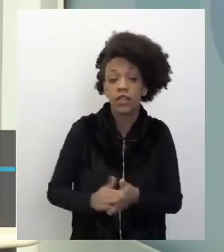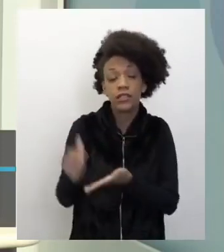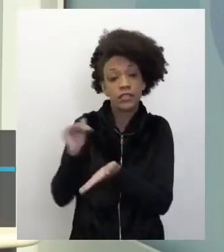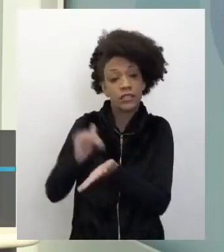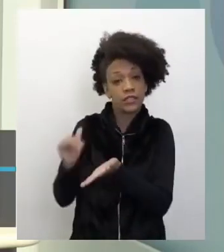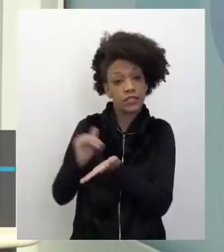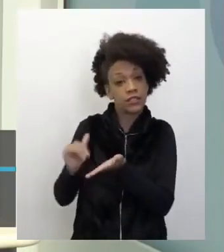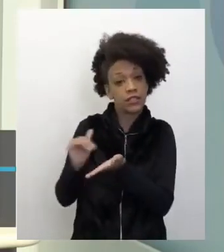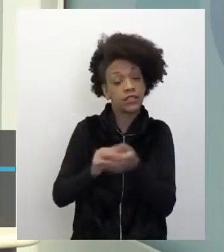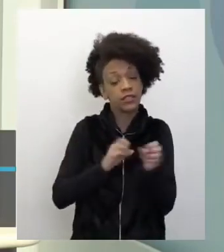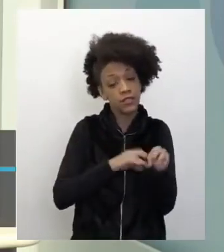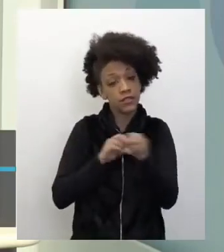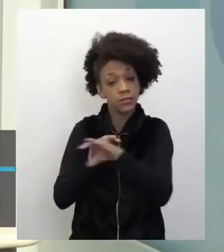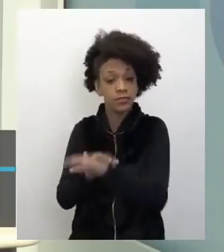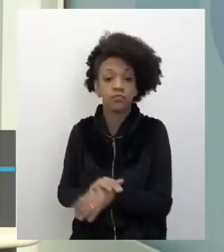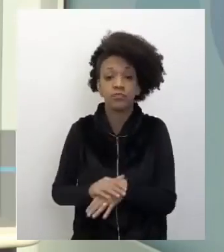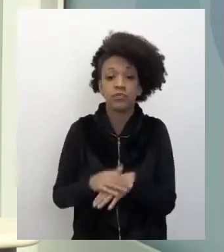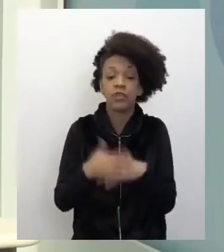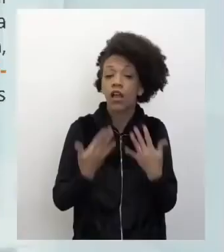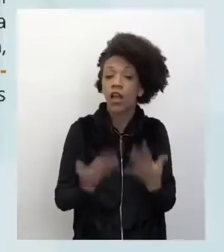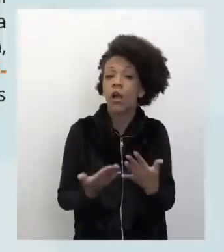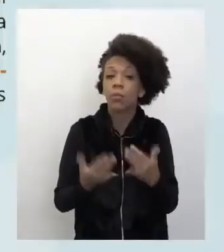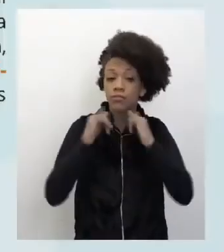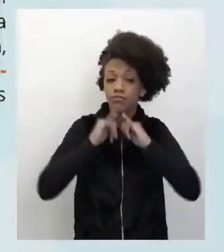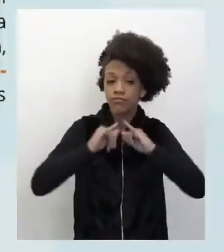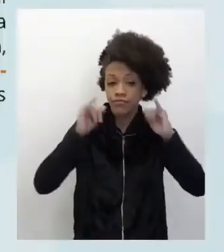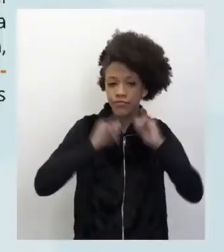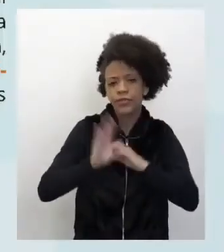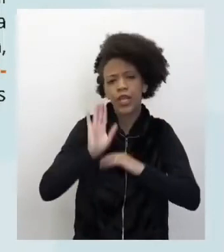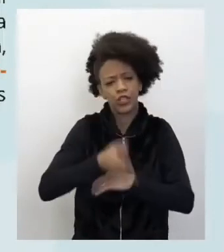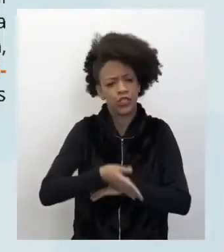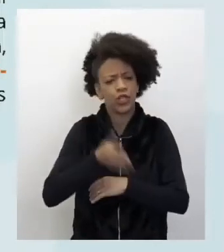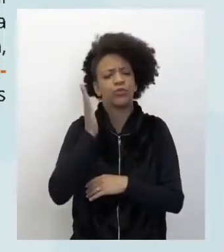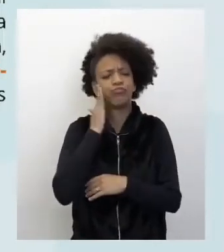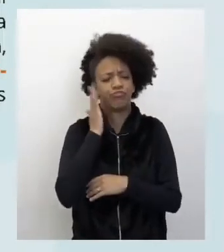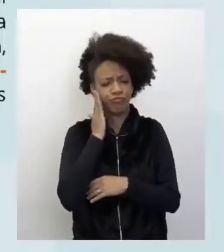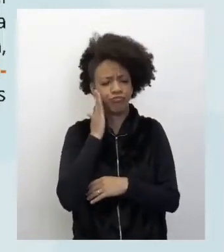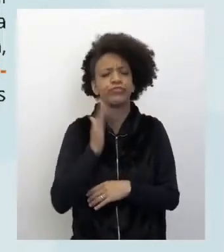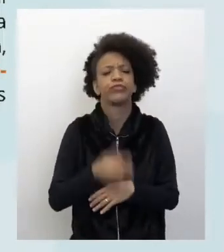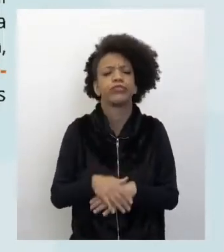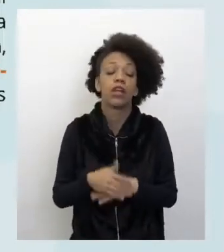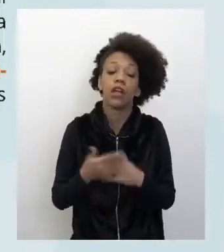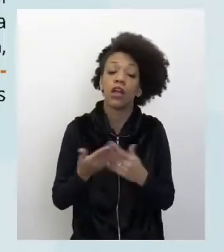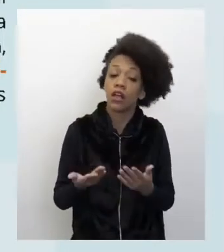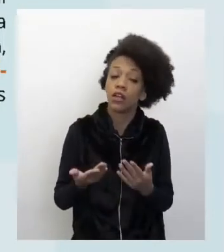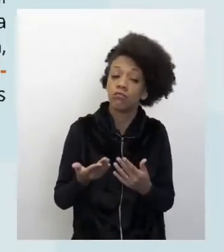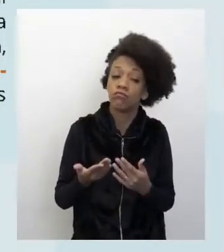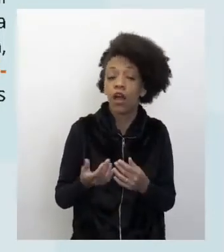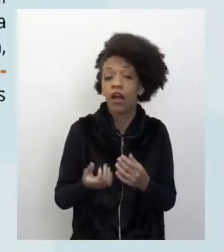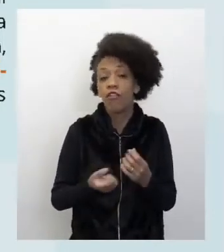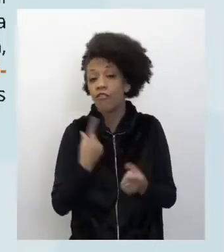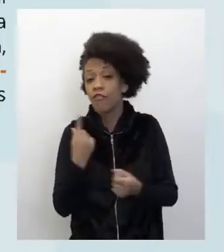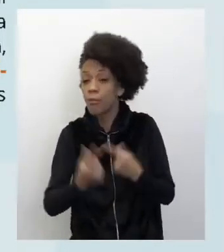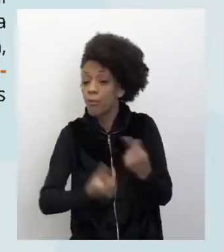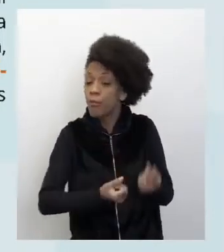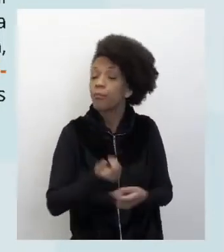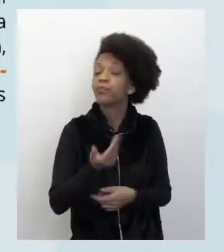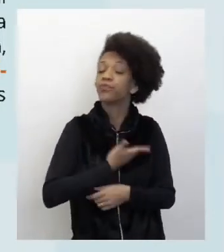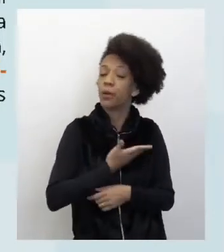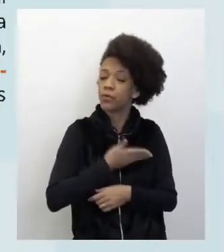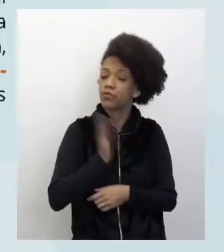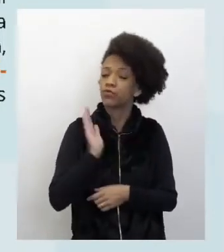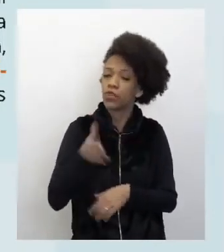da Educação. É uma ação que vocês já conhecem, possivelmente muitos colegas de vocês da escola